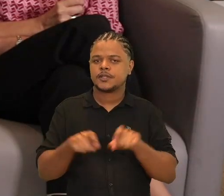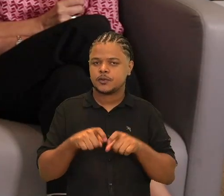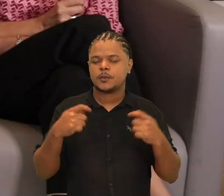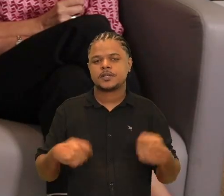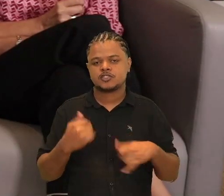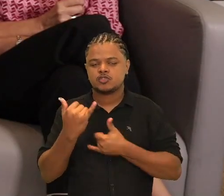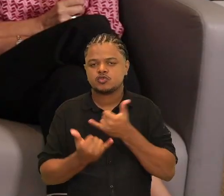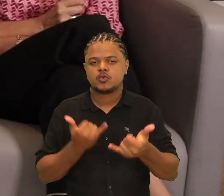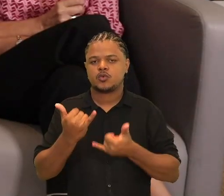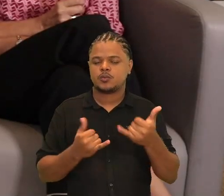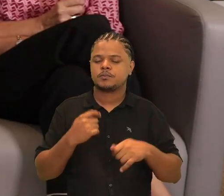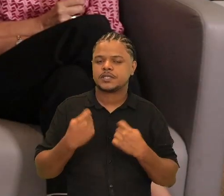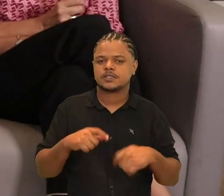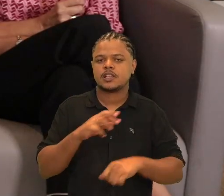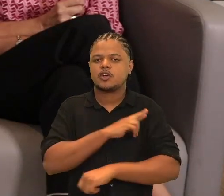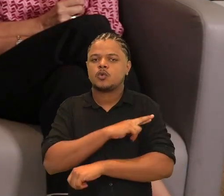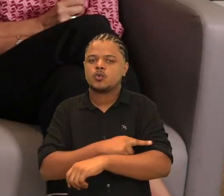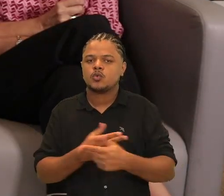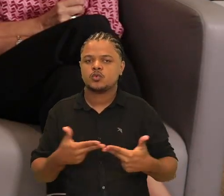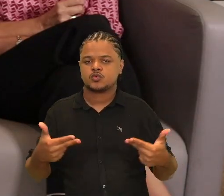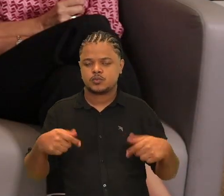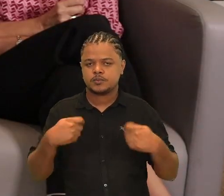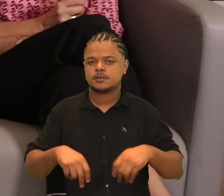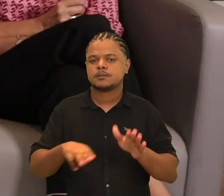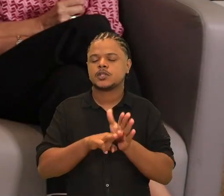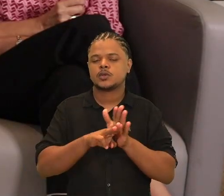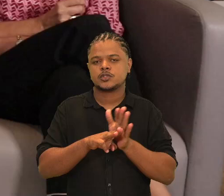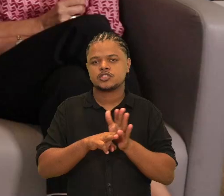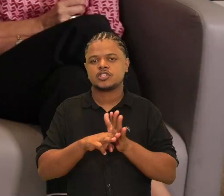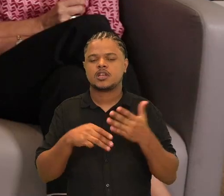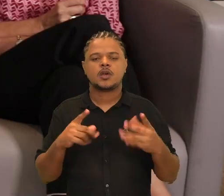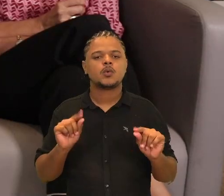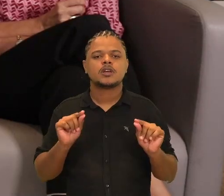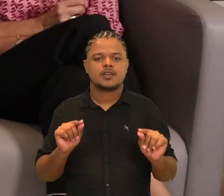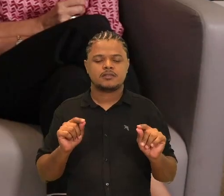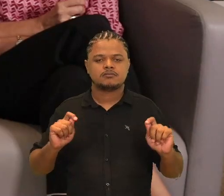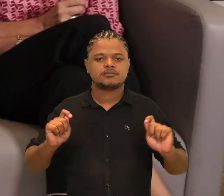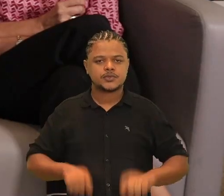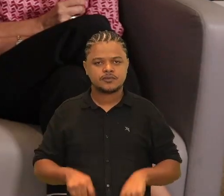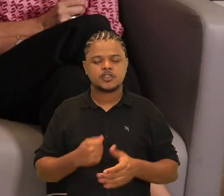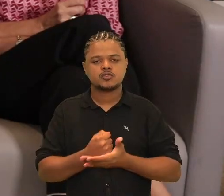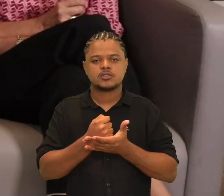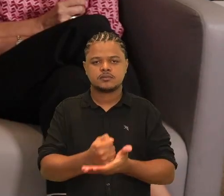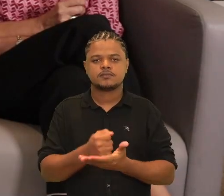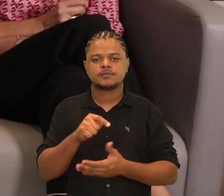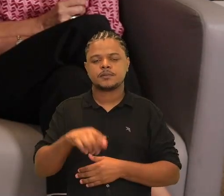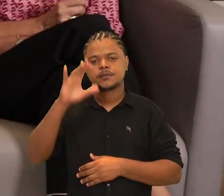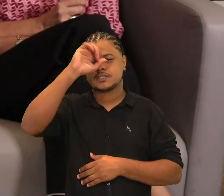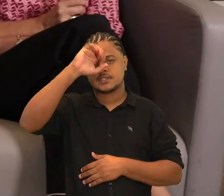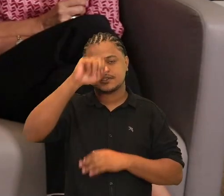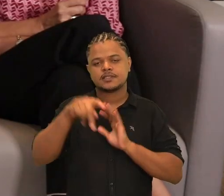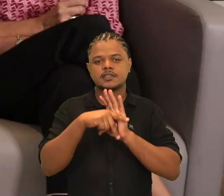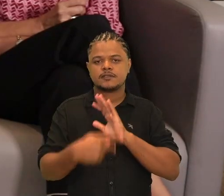um jogo, um recurso, ele precisa de uma metodologia, que possa auxiliar para que a aprendizagem